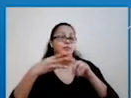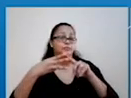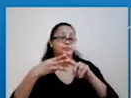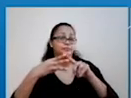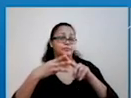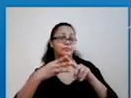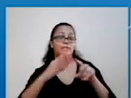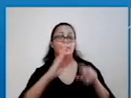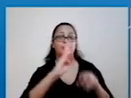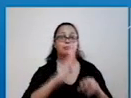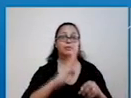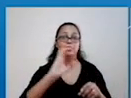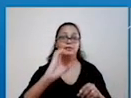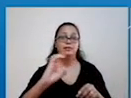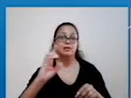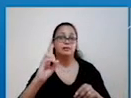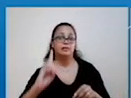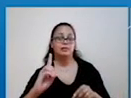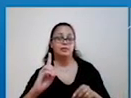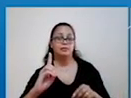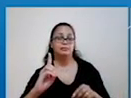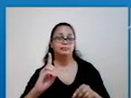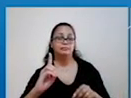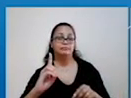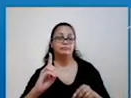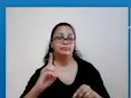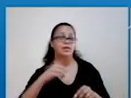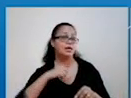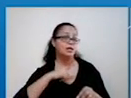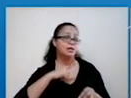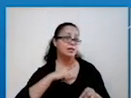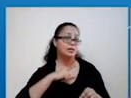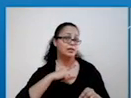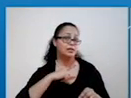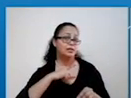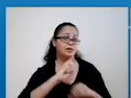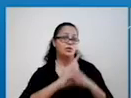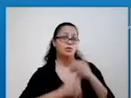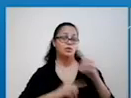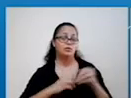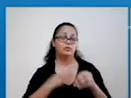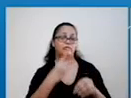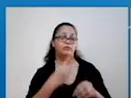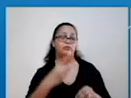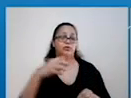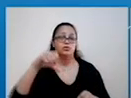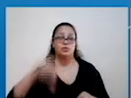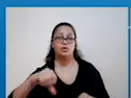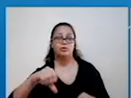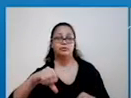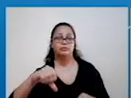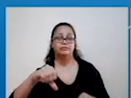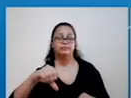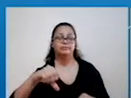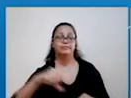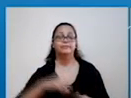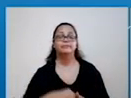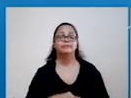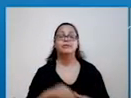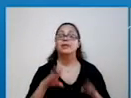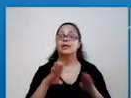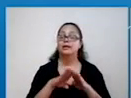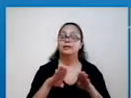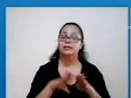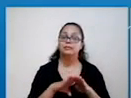B, C e D, que eles têm aqui o número atômico 29, 29 e 29, e também